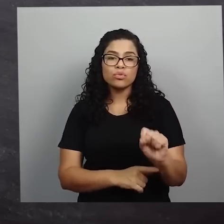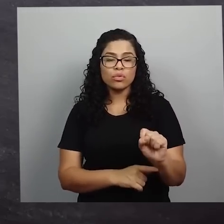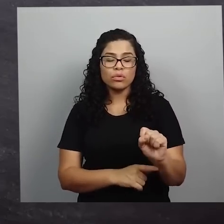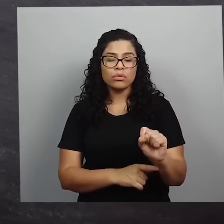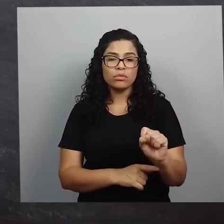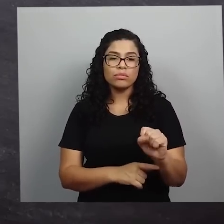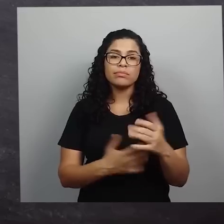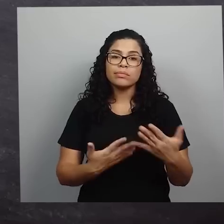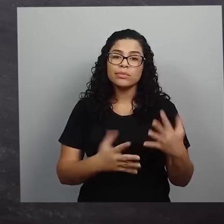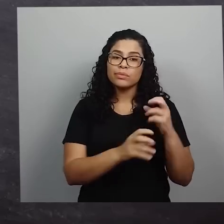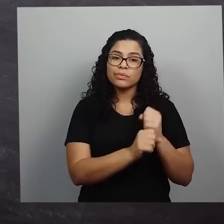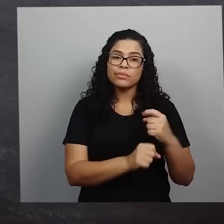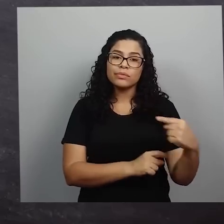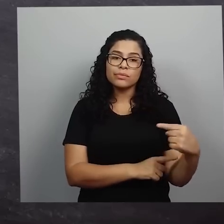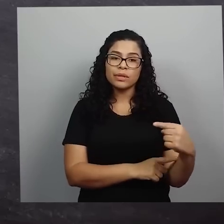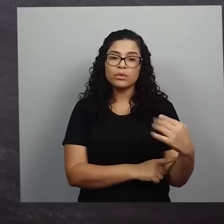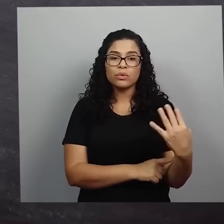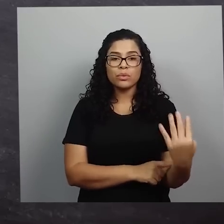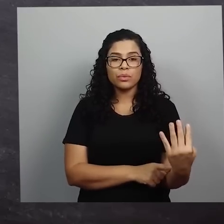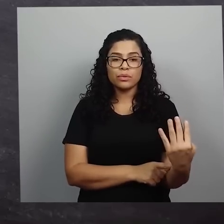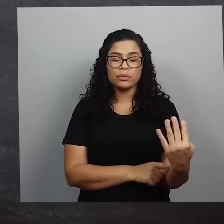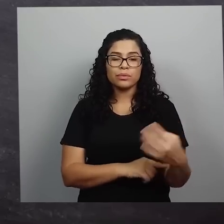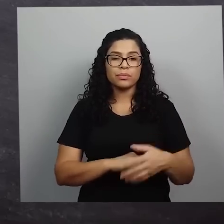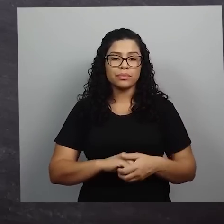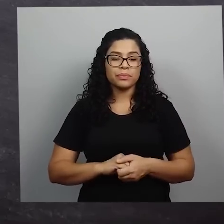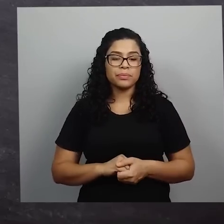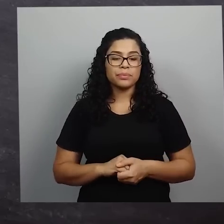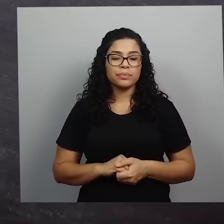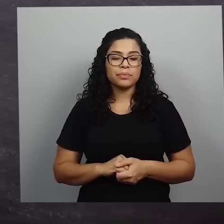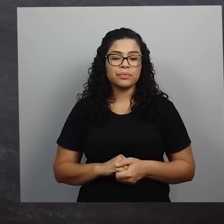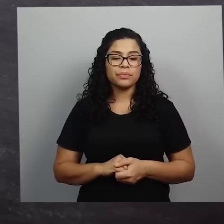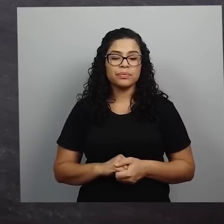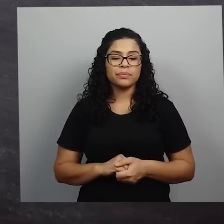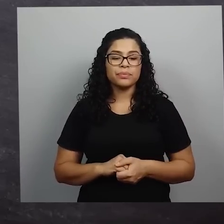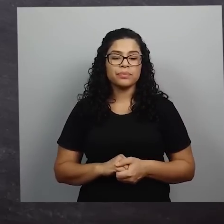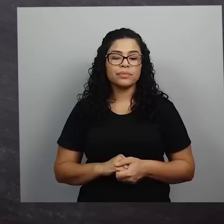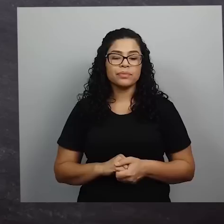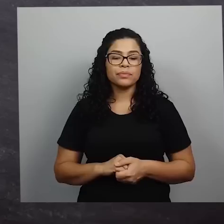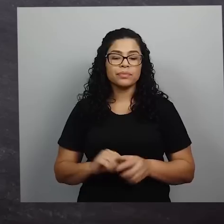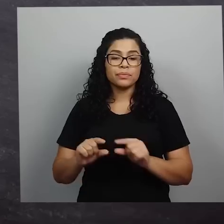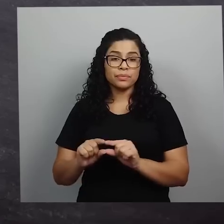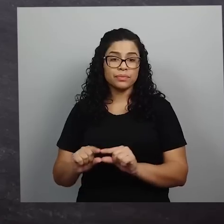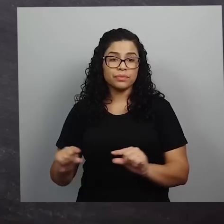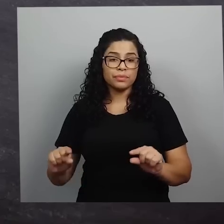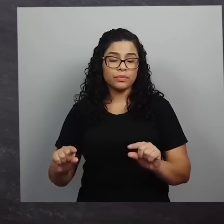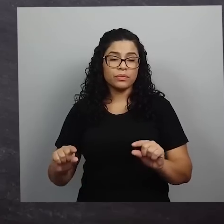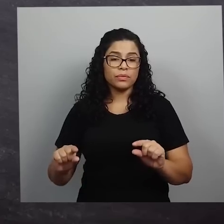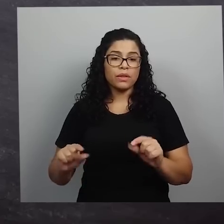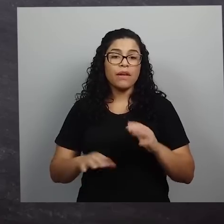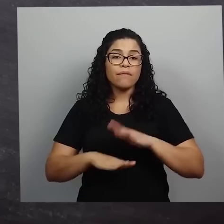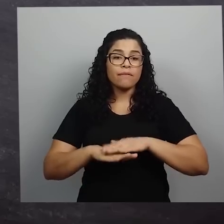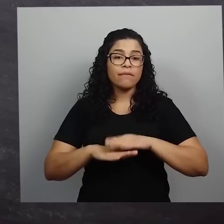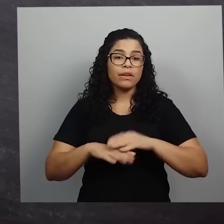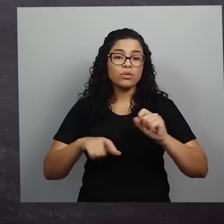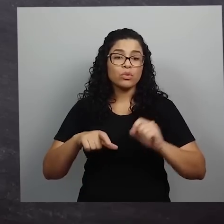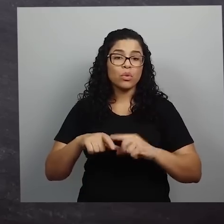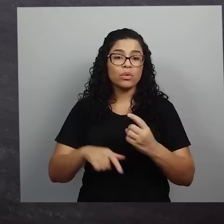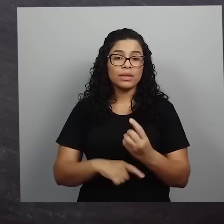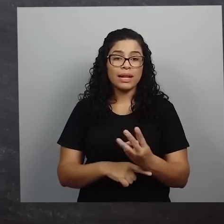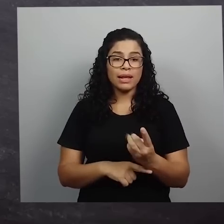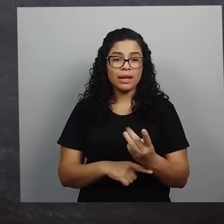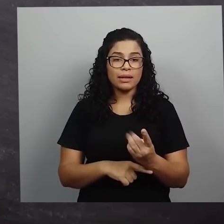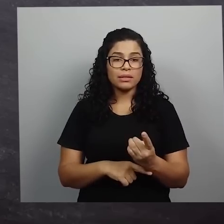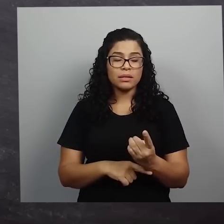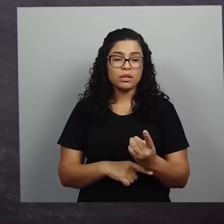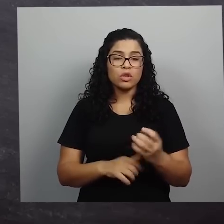4 gols. E o Atlético, que fez 13, mas sofreu 16, e seu saldo é de